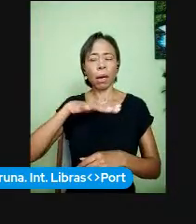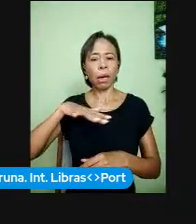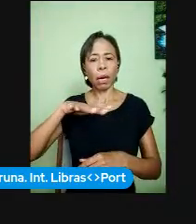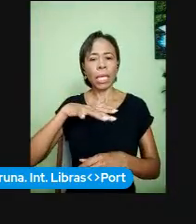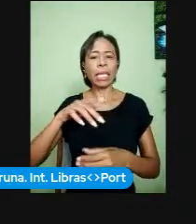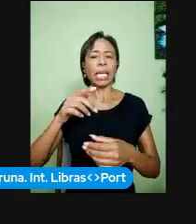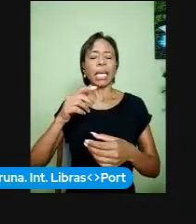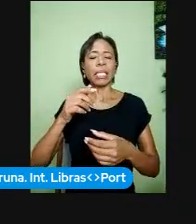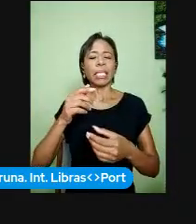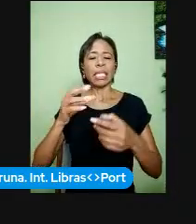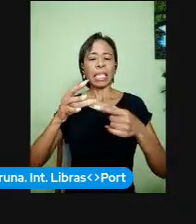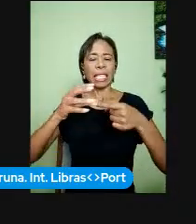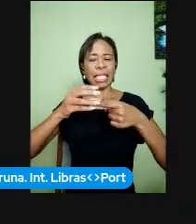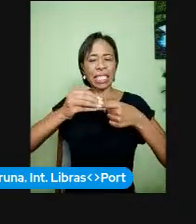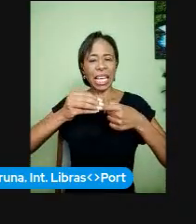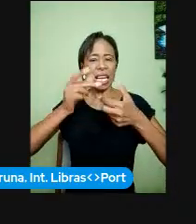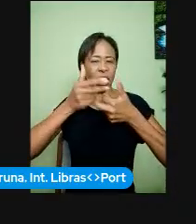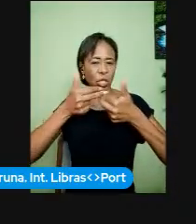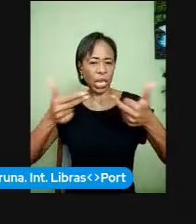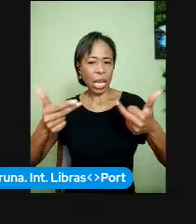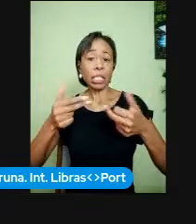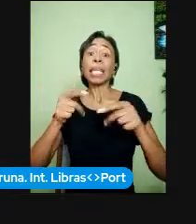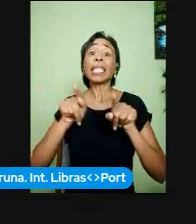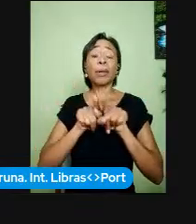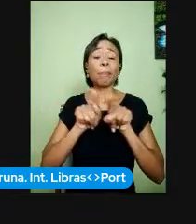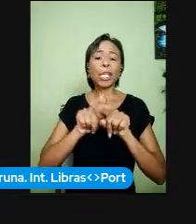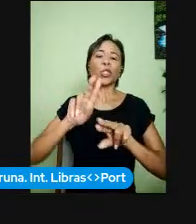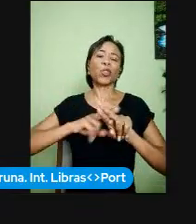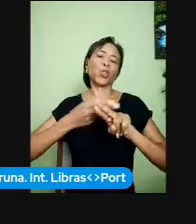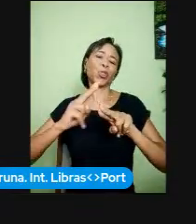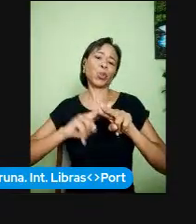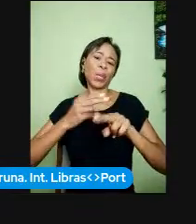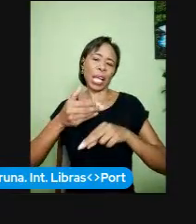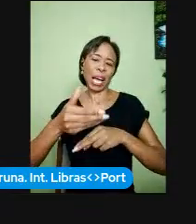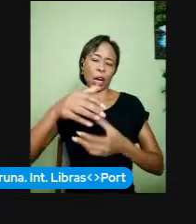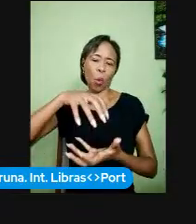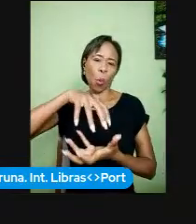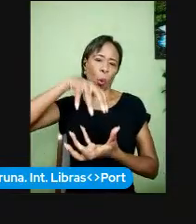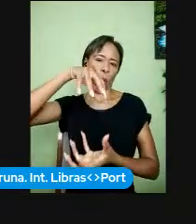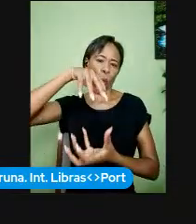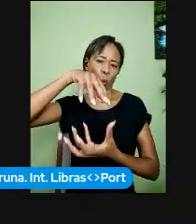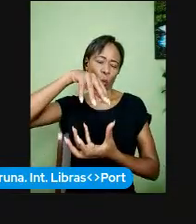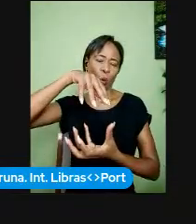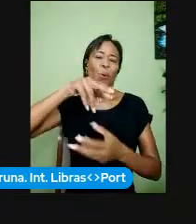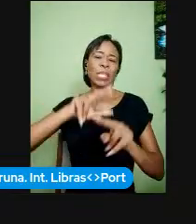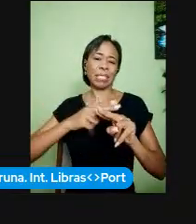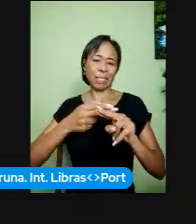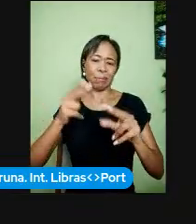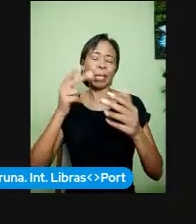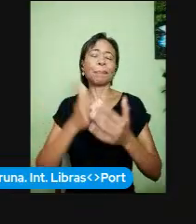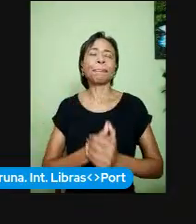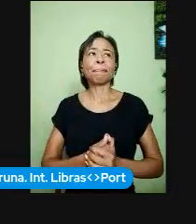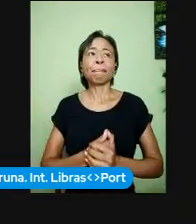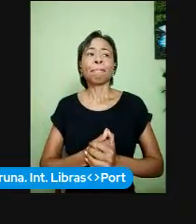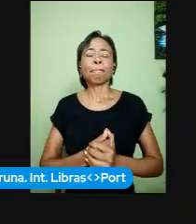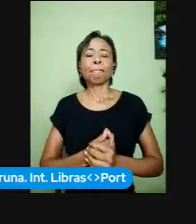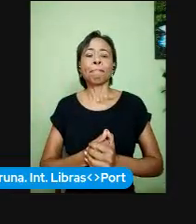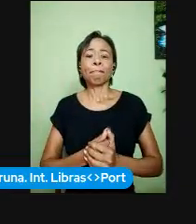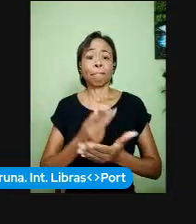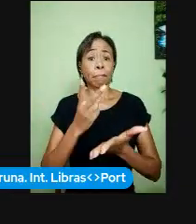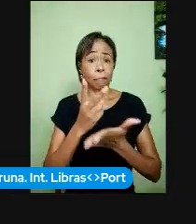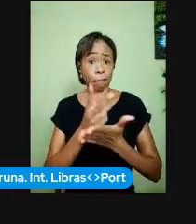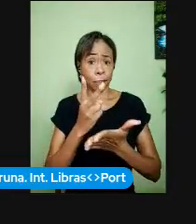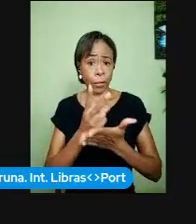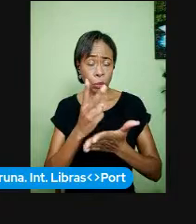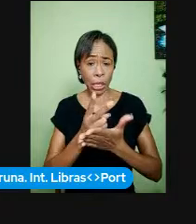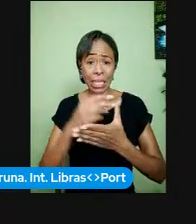salgadeiras e para Páscoa agora de chocolates, né? Ovos de Páscoa. Então, continuando,